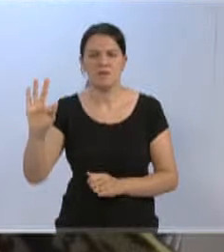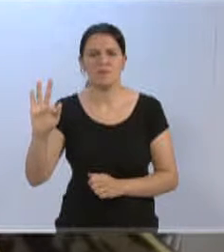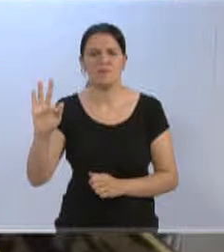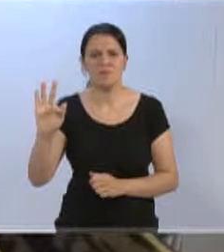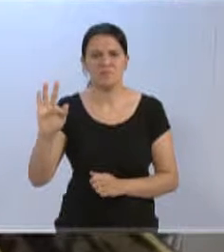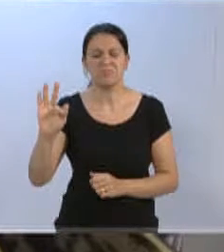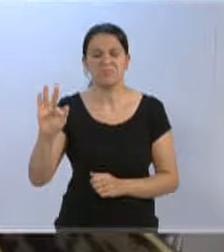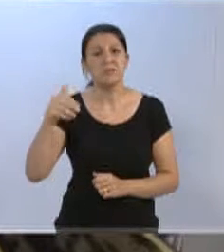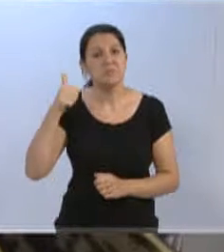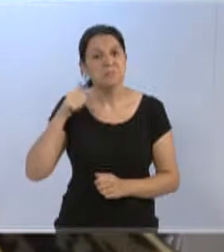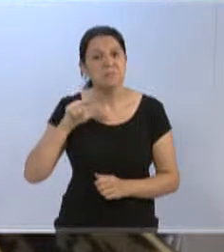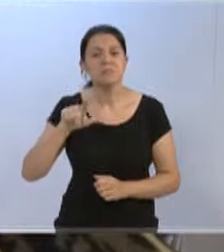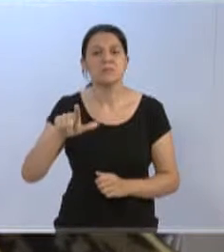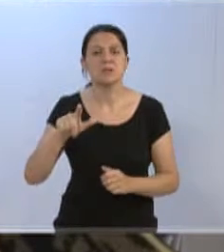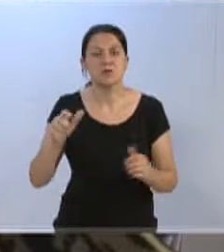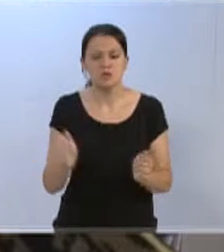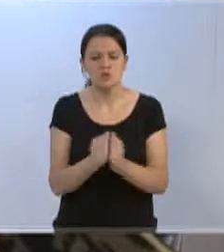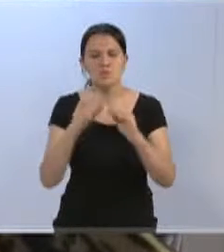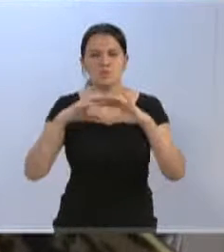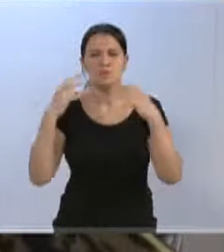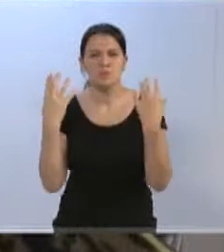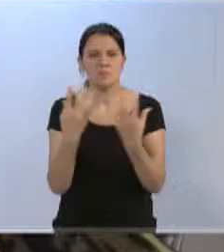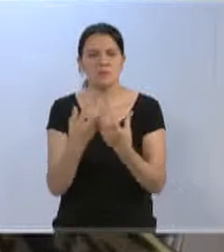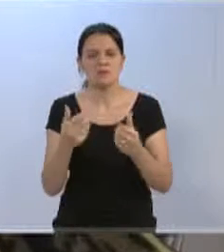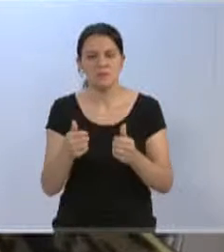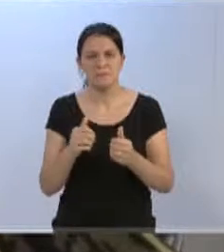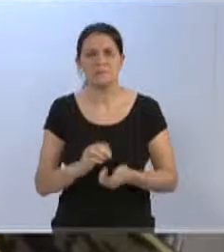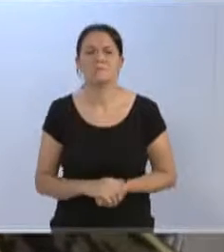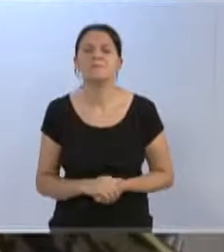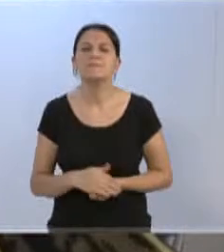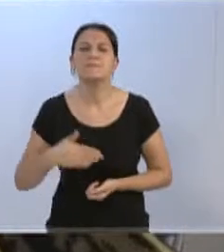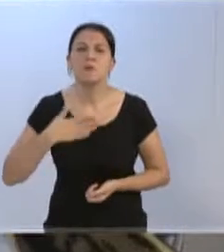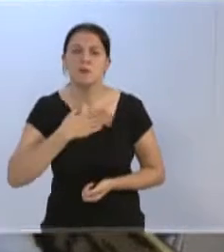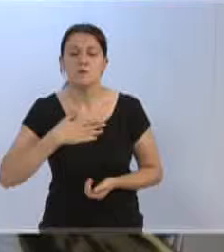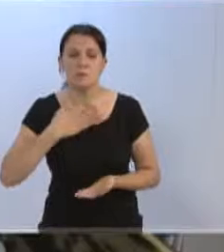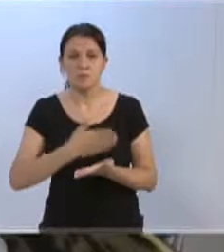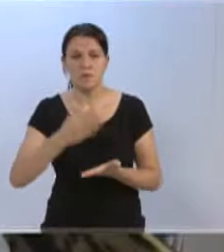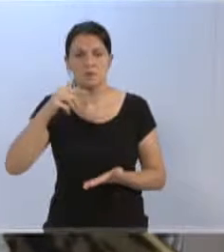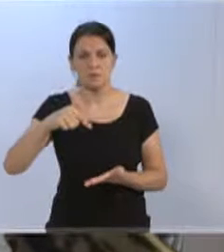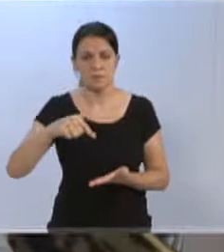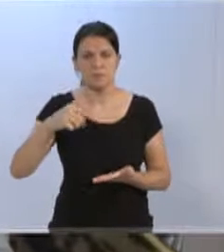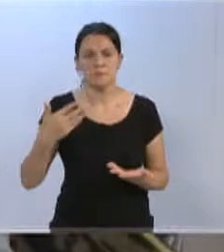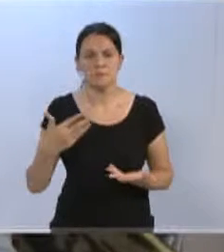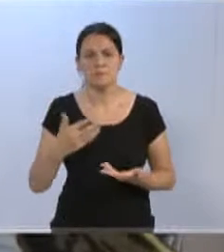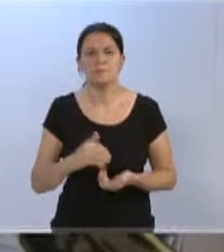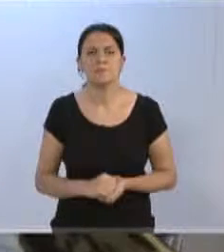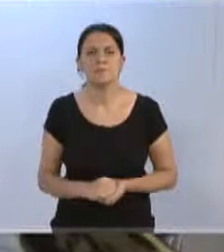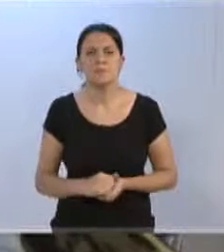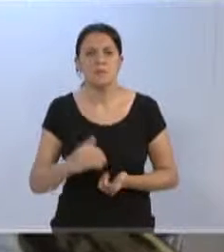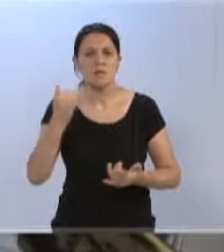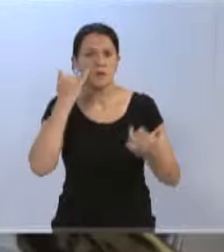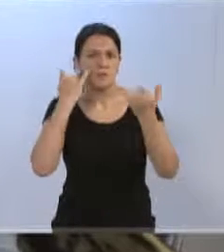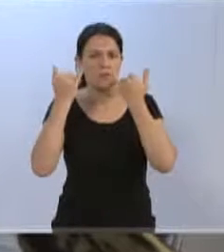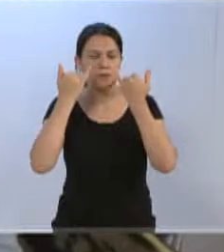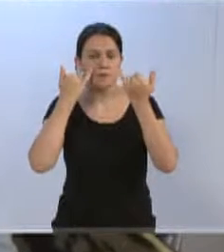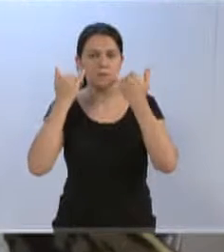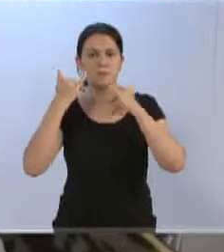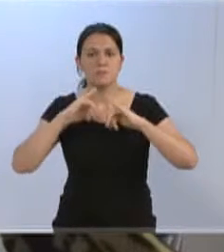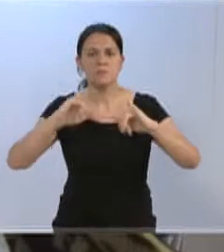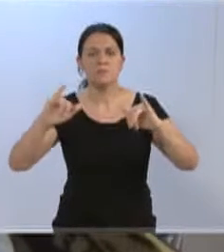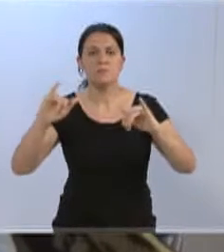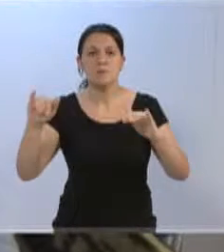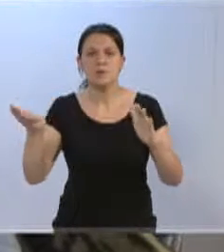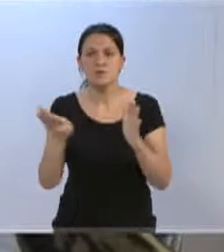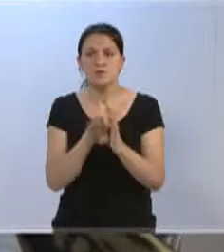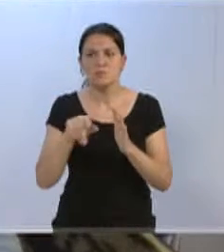dá um resultado satisfatório. Eu gostaria, inicialmente, de trazer uma informação que acaba de